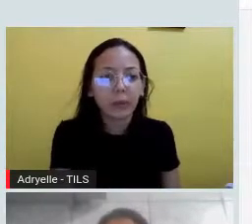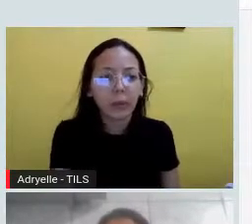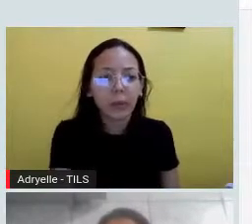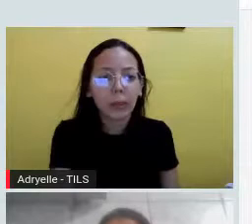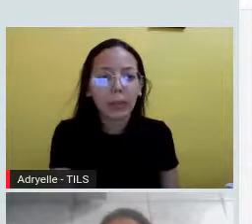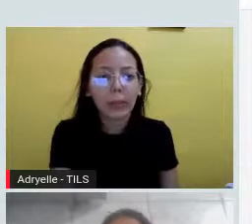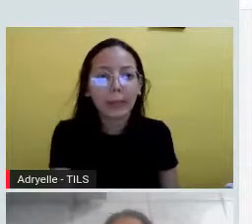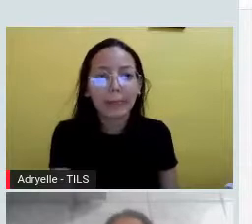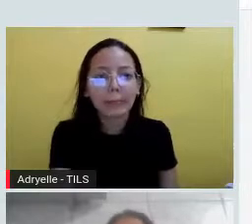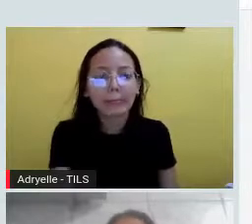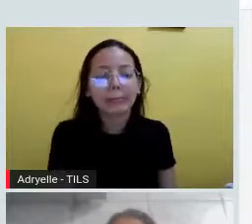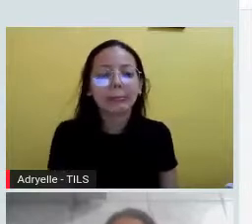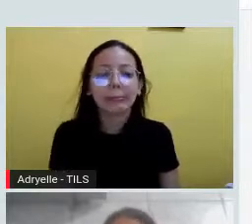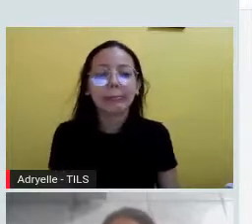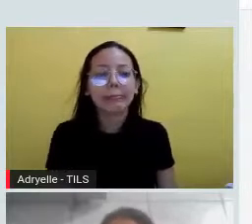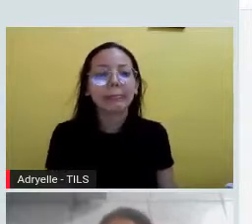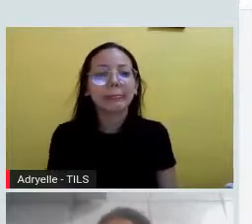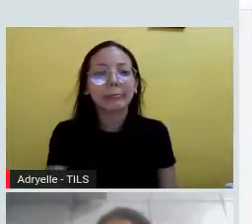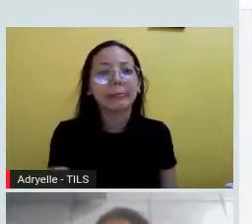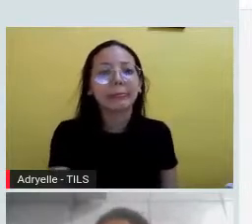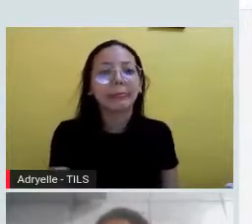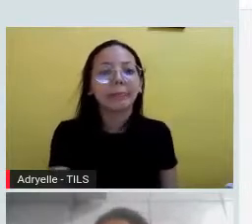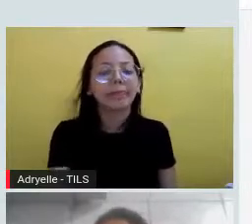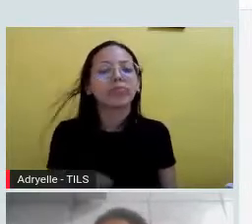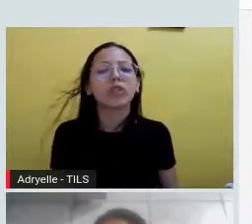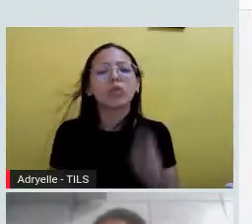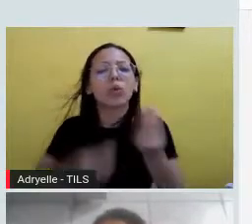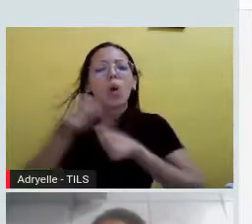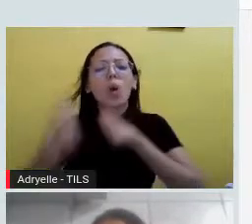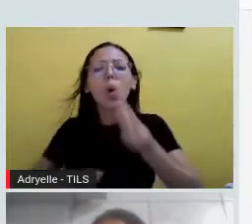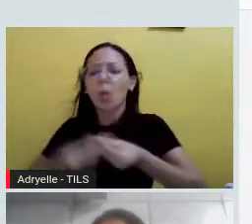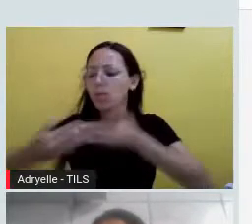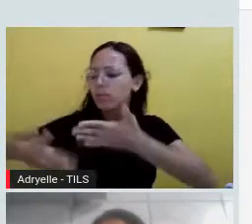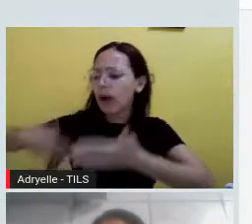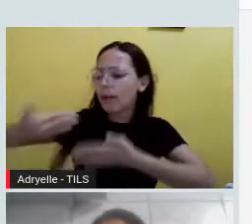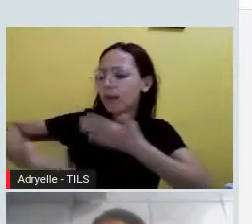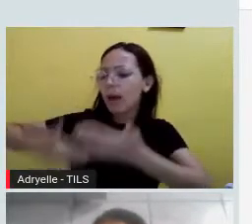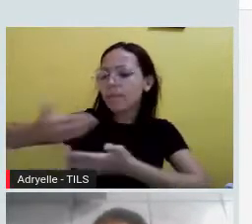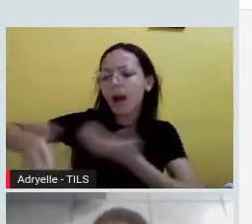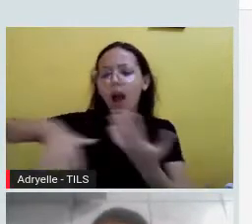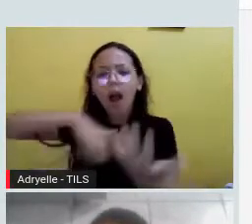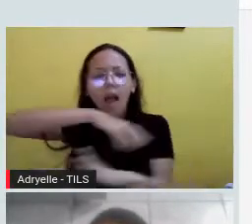Sobre esse processo de revolução industrial.